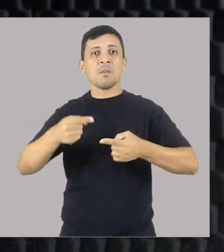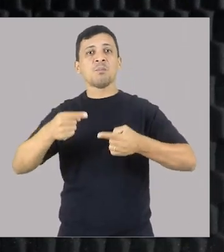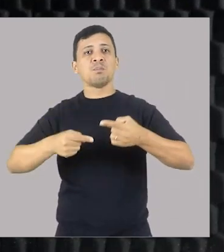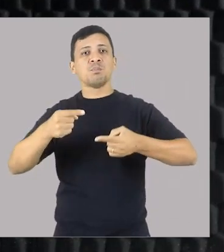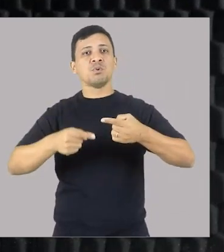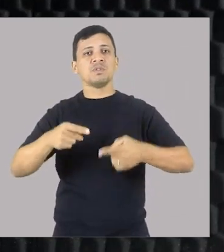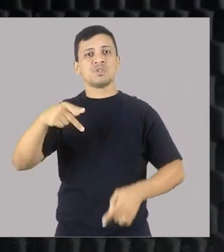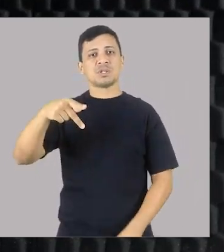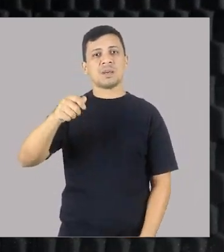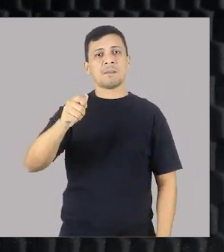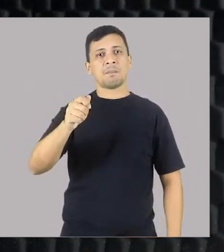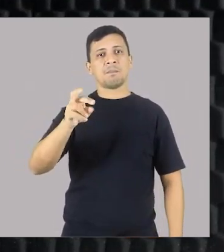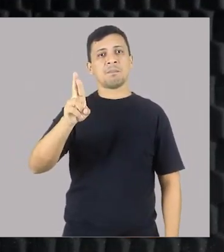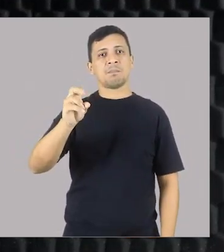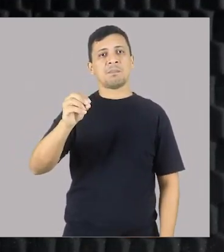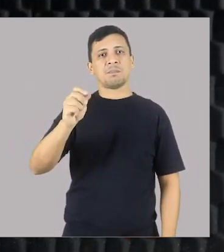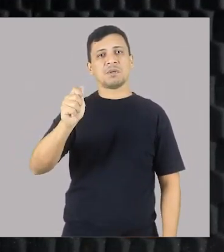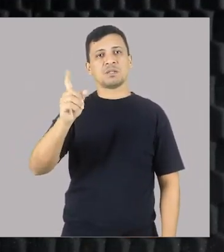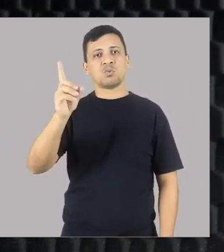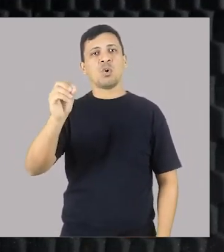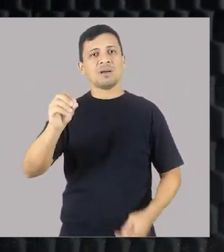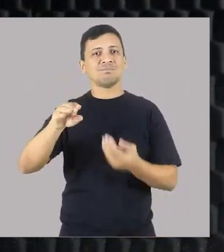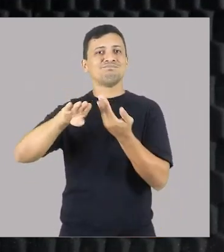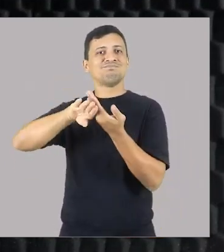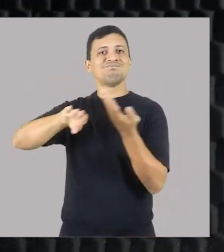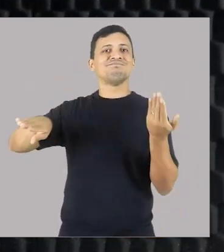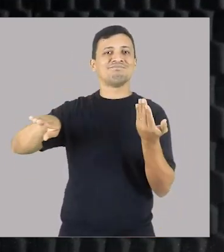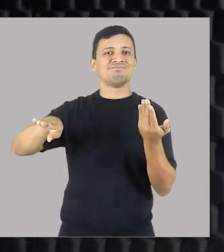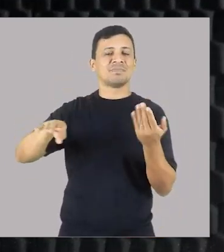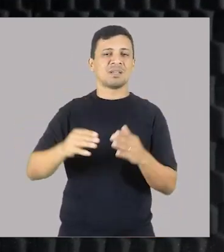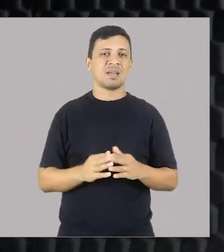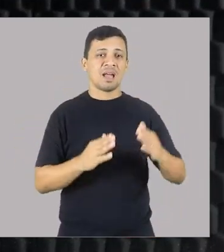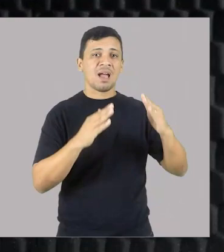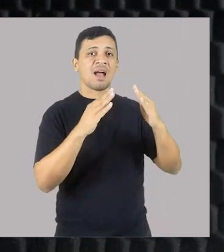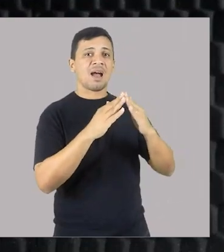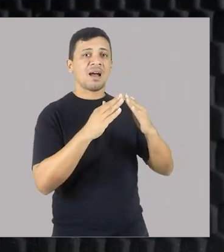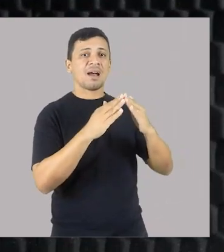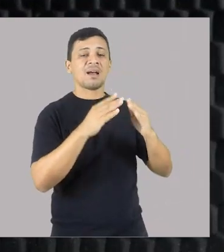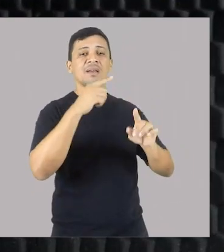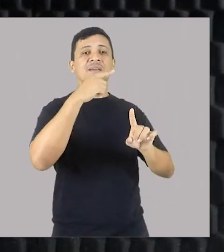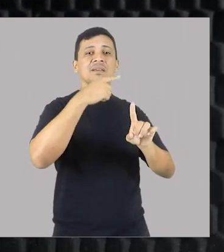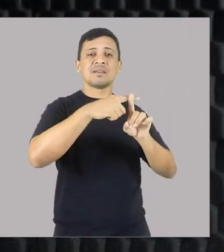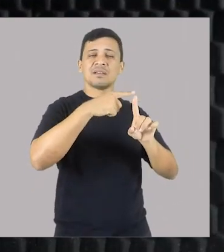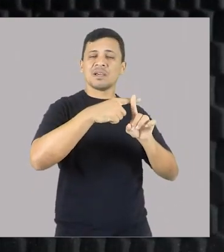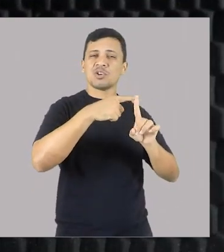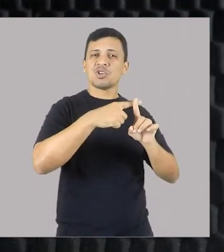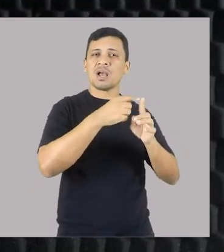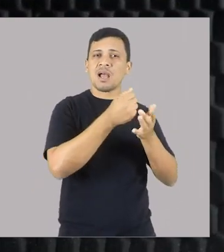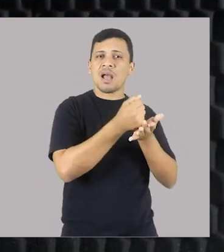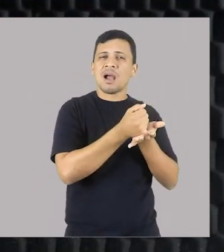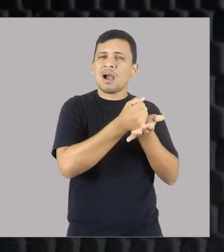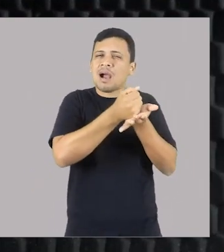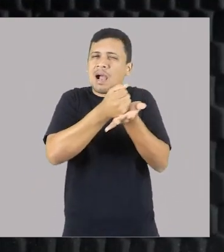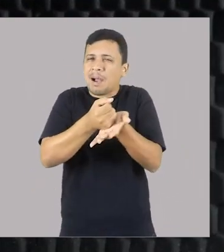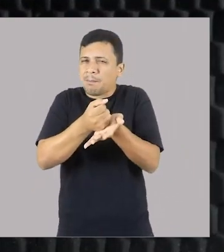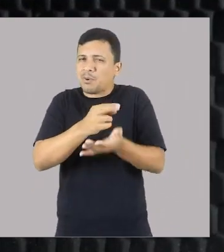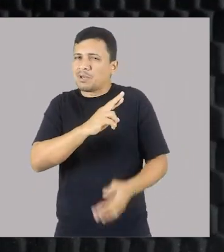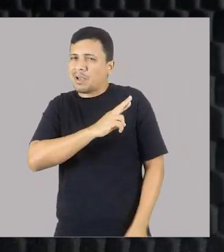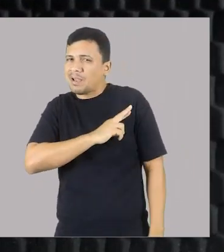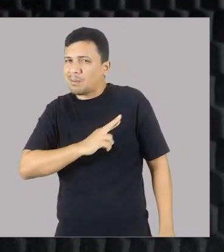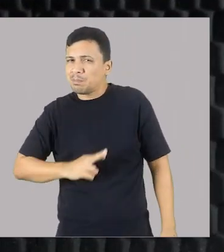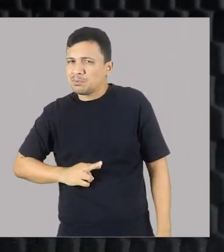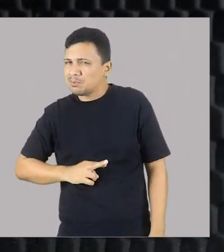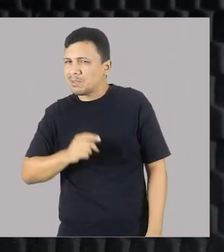quebra da política do padroado. Essa igreja, apesar de não apoiar as ideias republicanas, no primeiro momento, mas